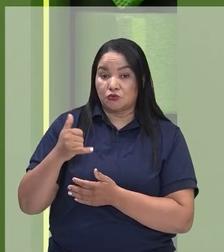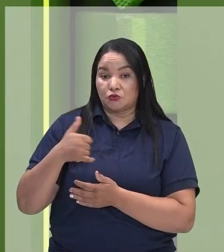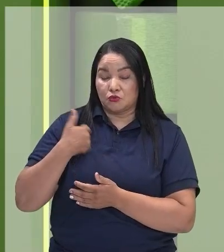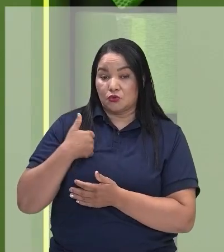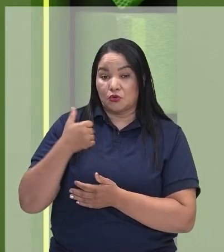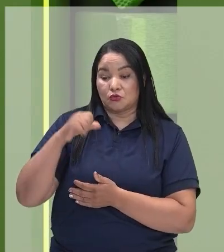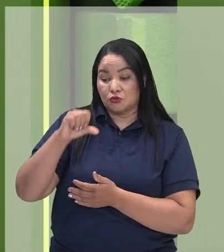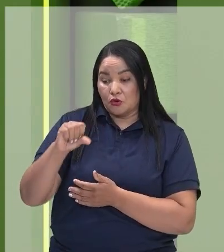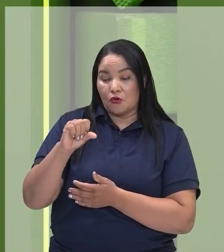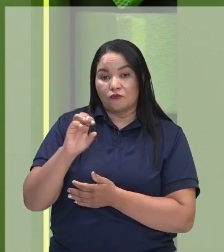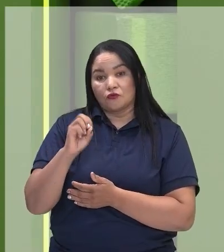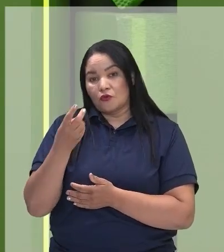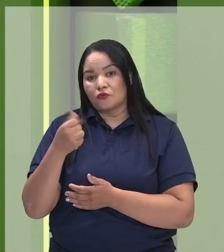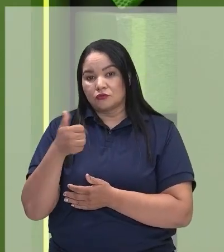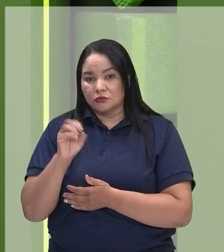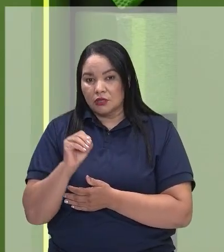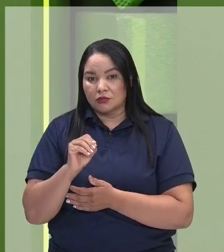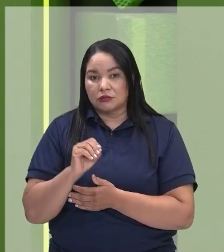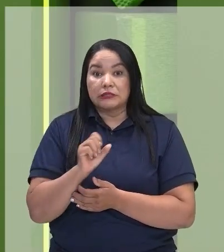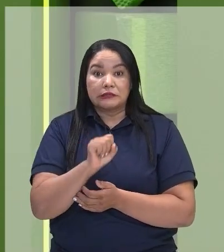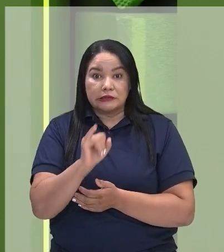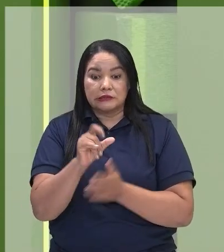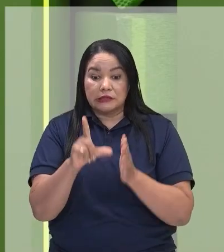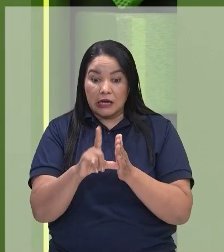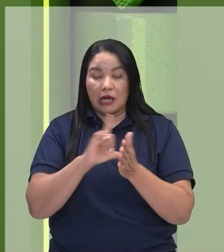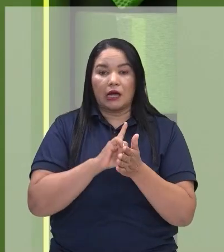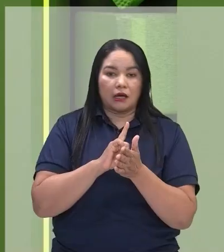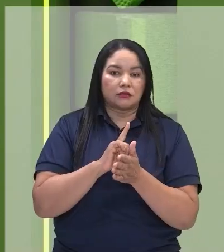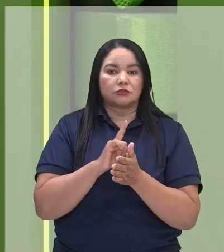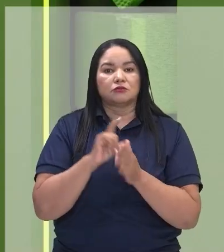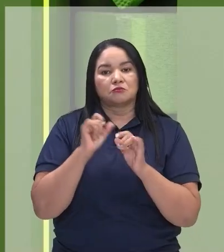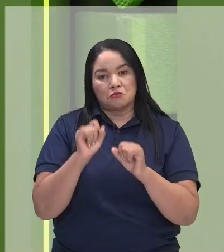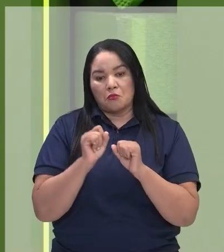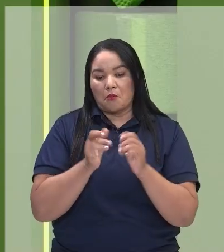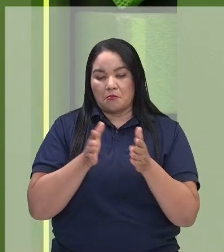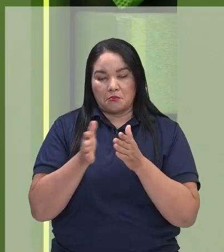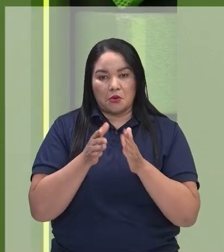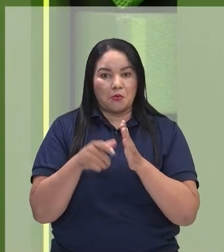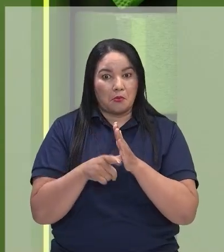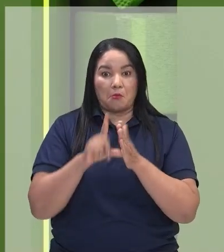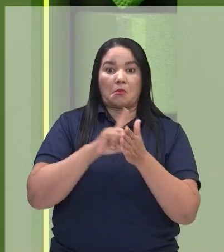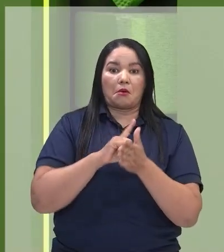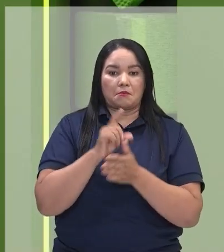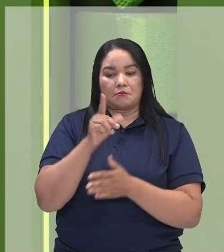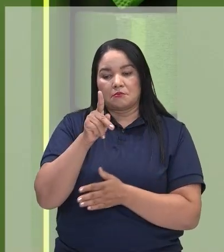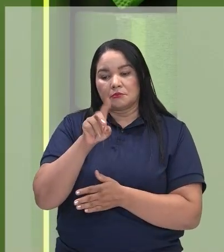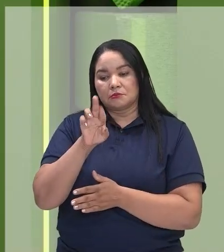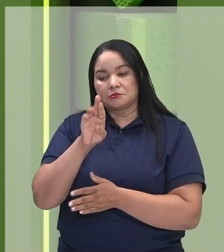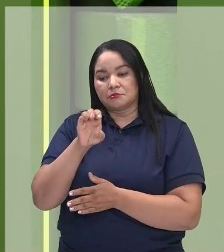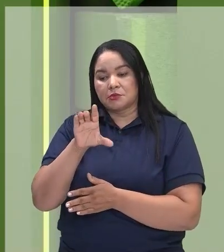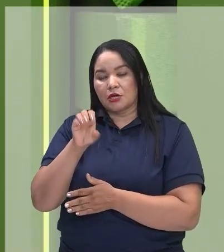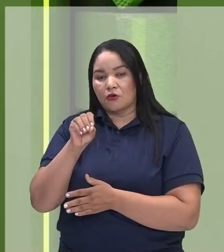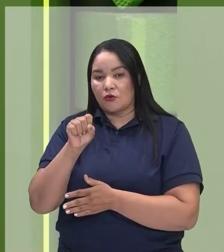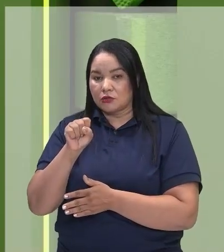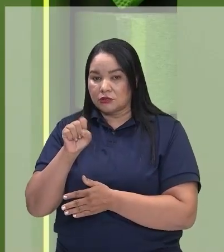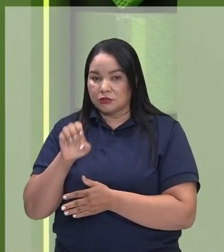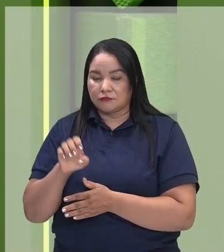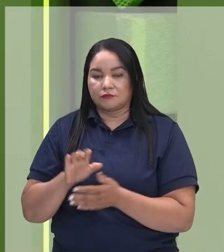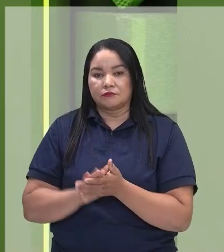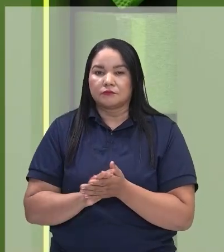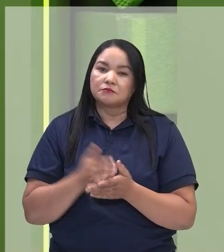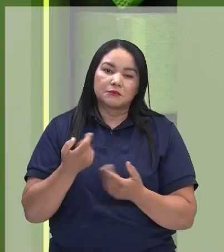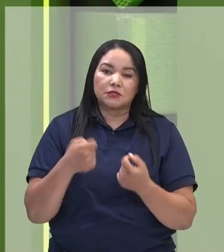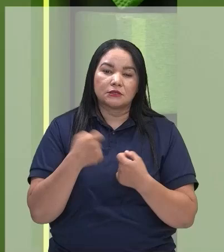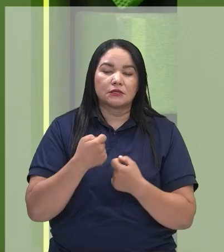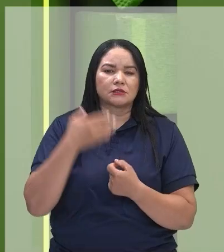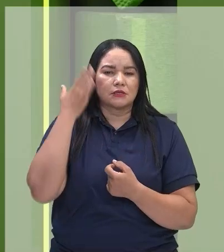acontece antes, né, a gente já chama de puberdade precoce. E é interessante a gente saber dos motivos, né, para tentar